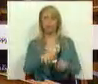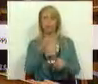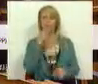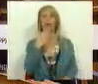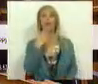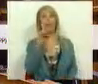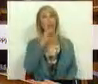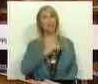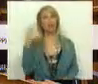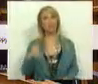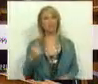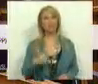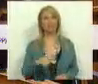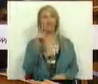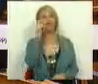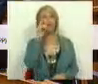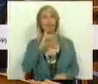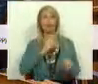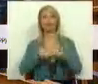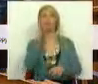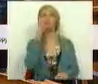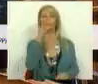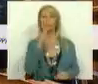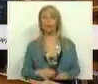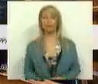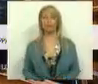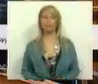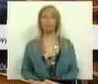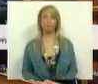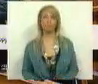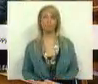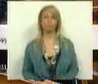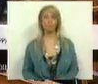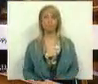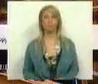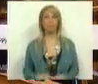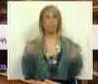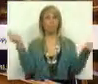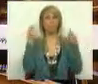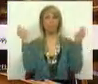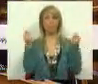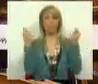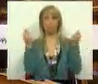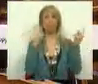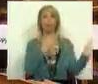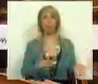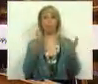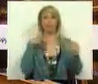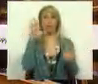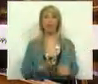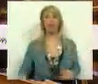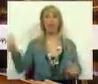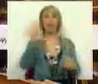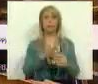obrigado, Sra. Presidente, Sras. E Srs. Deputados. A promoção da produção nacional tem